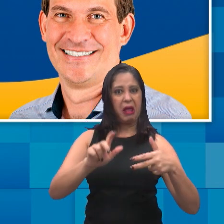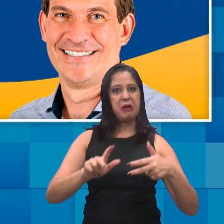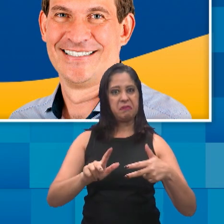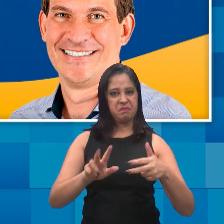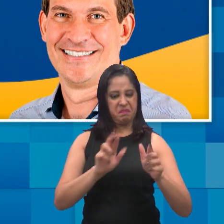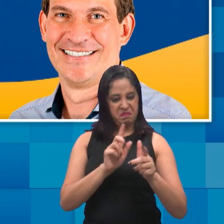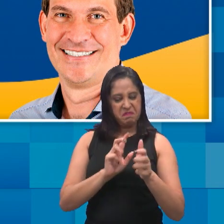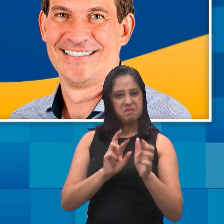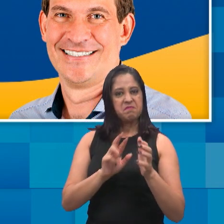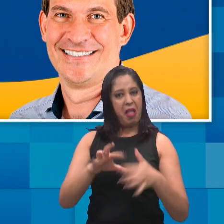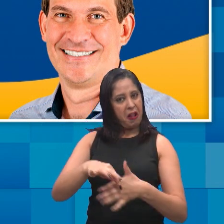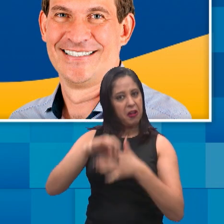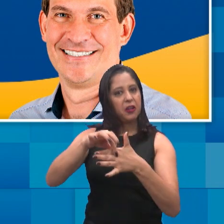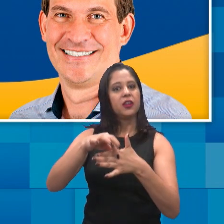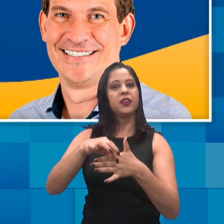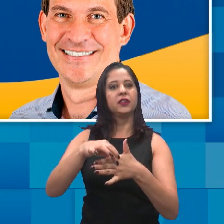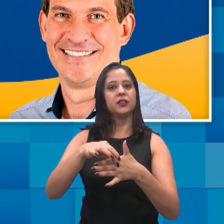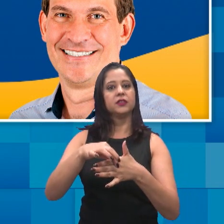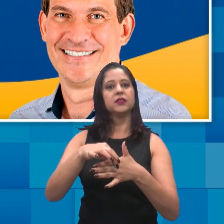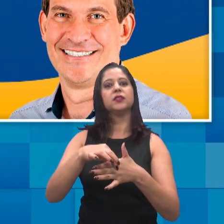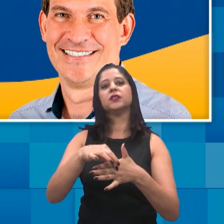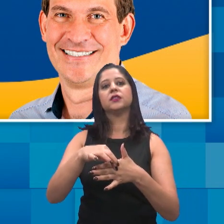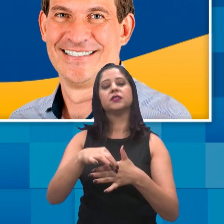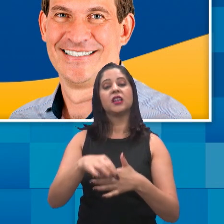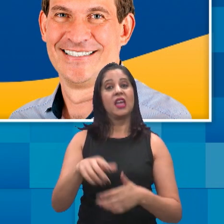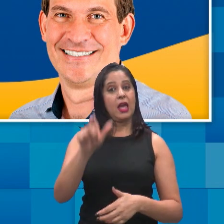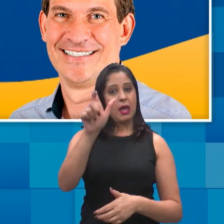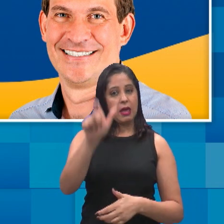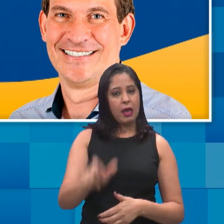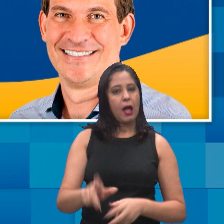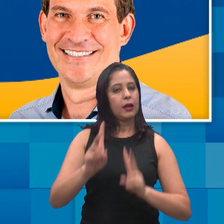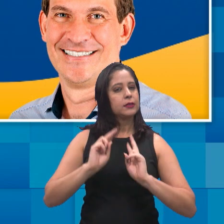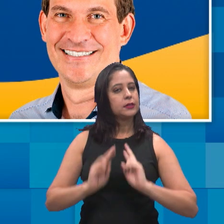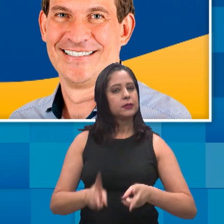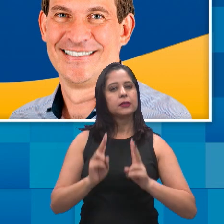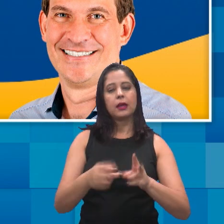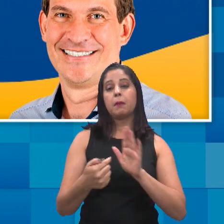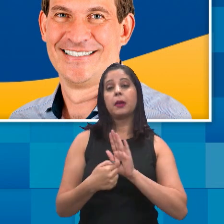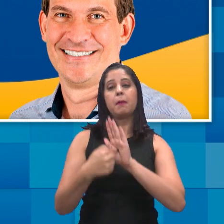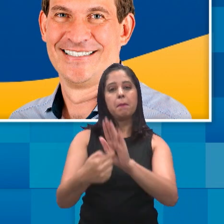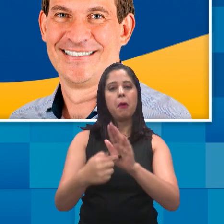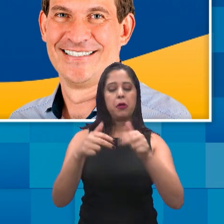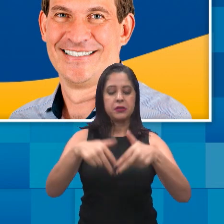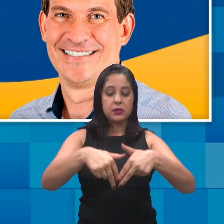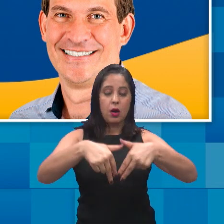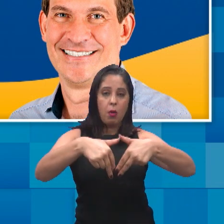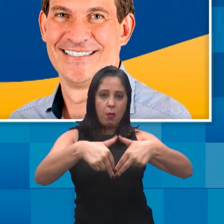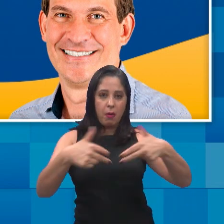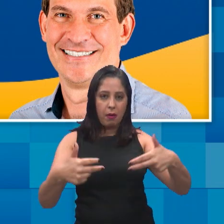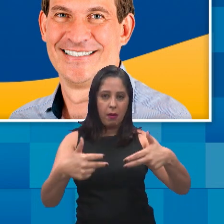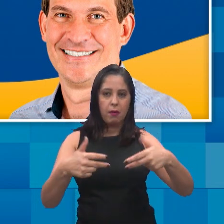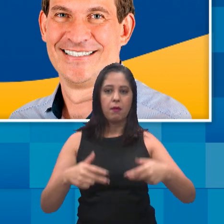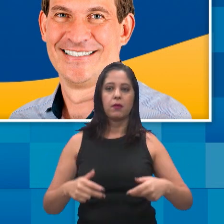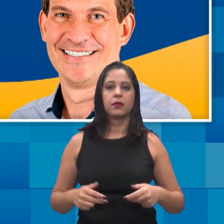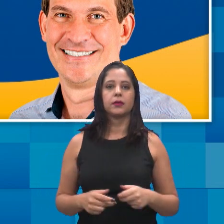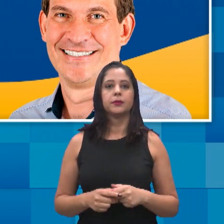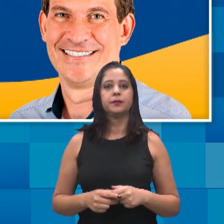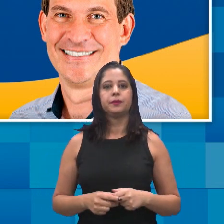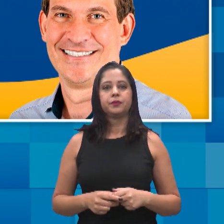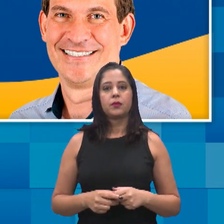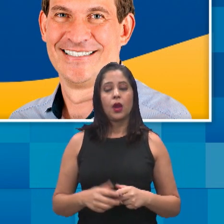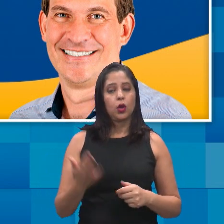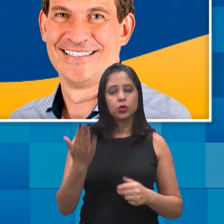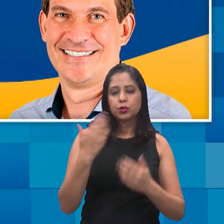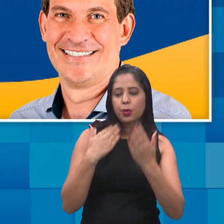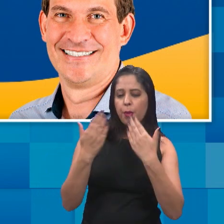que coloca os ideais do GAC à frente de tudo, né? E tivemos uma grande conversa, já